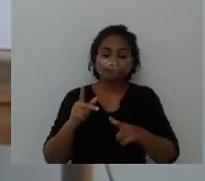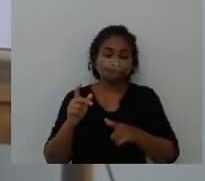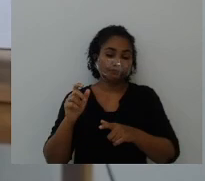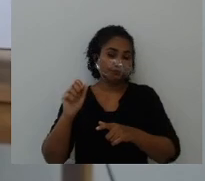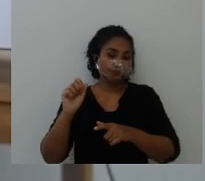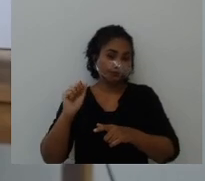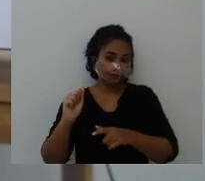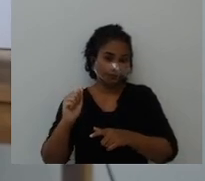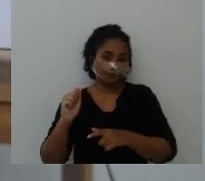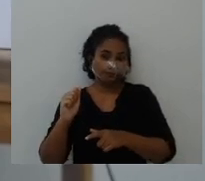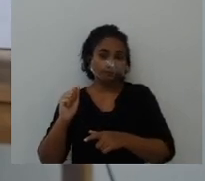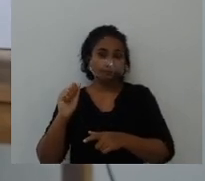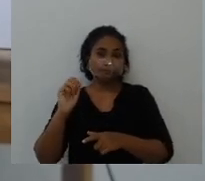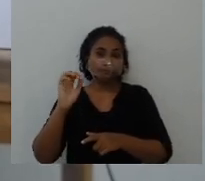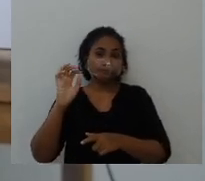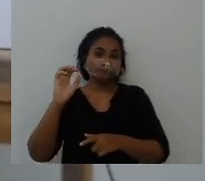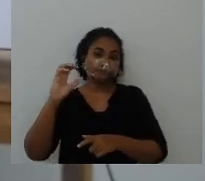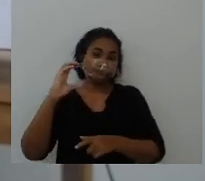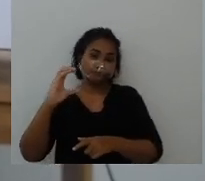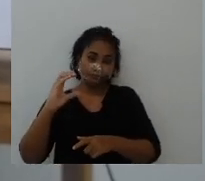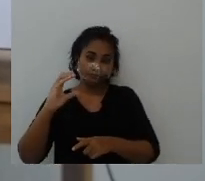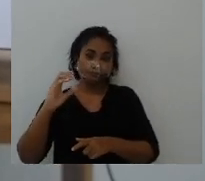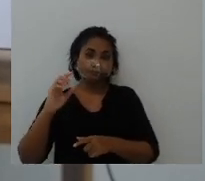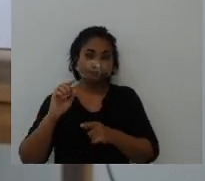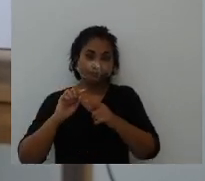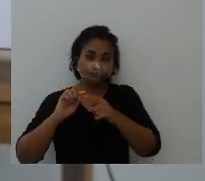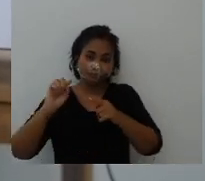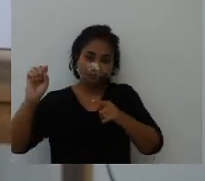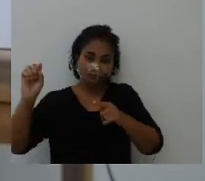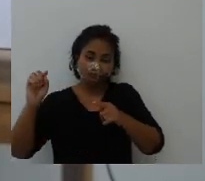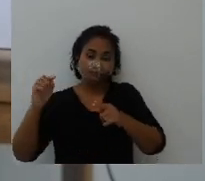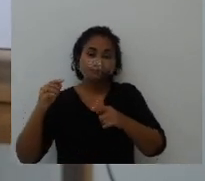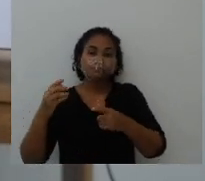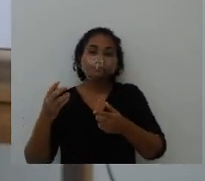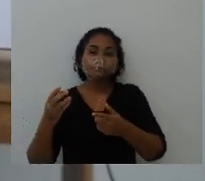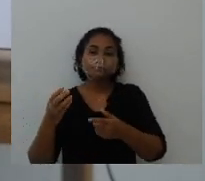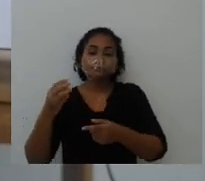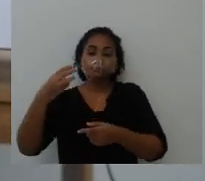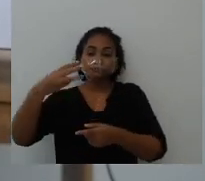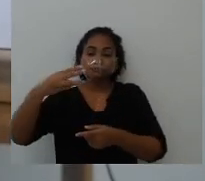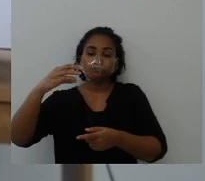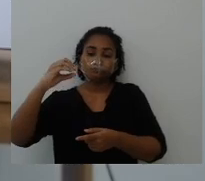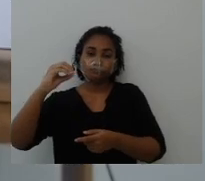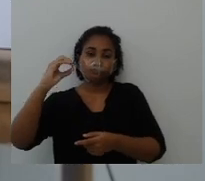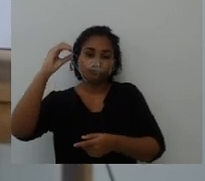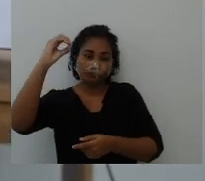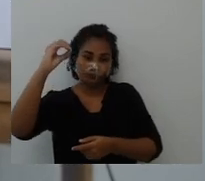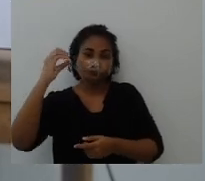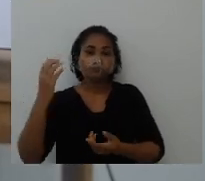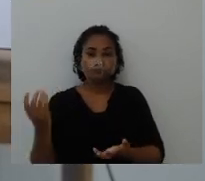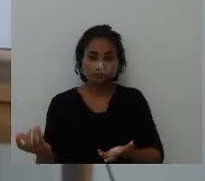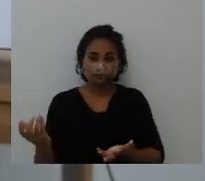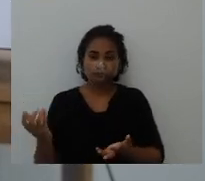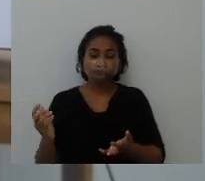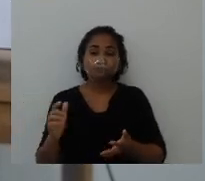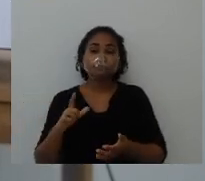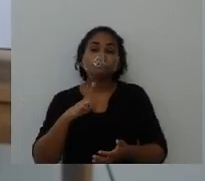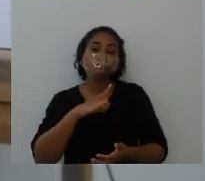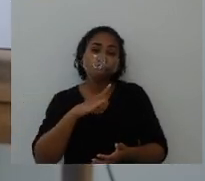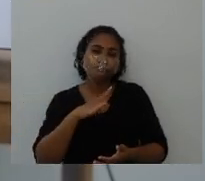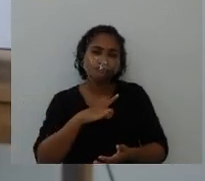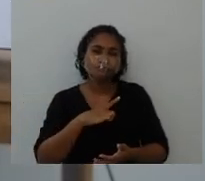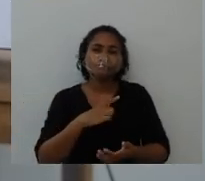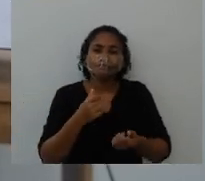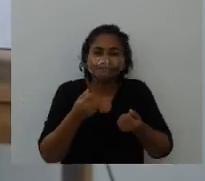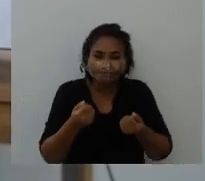tração TAC, respeitando também um ângulo de 30 graus. E aí o que é que acontece? O que é que acontece? Esse corpo tem massa. Tem